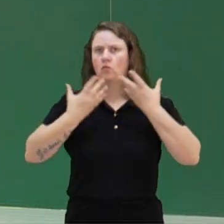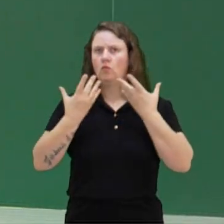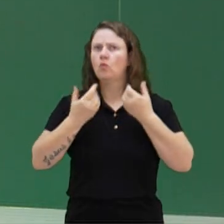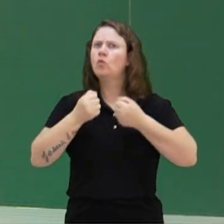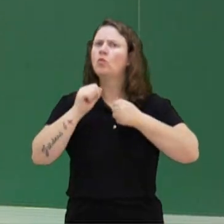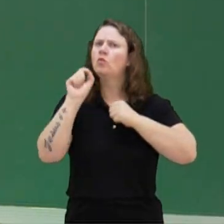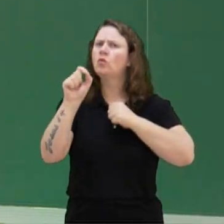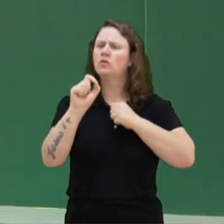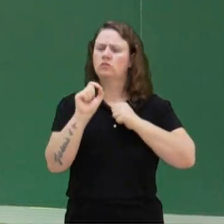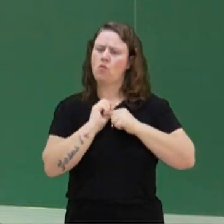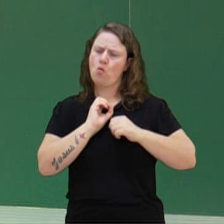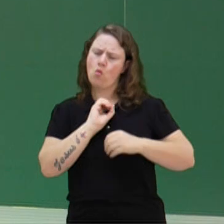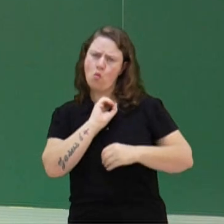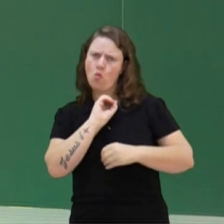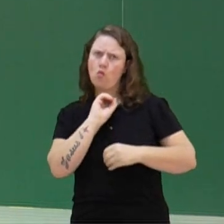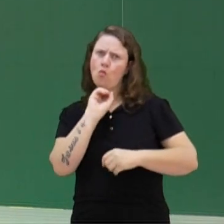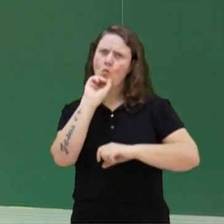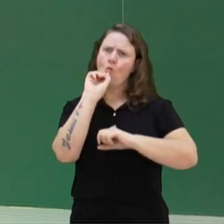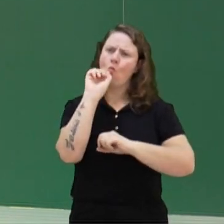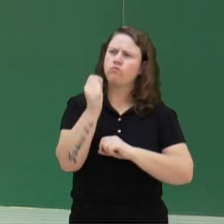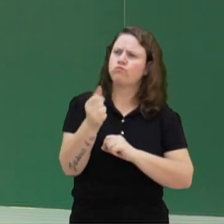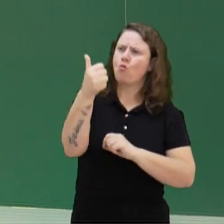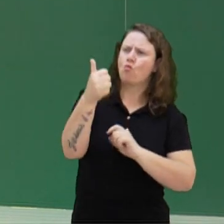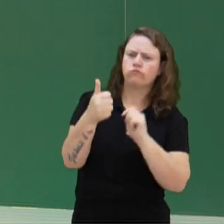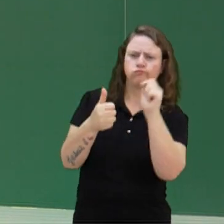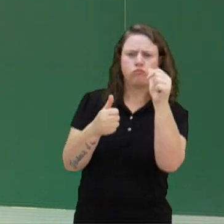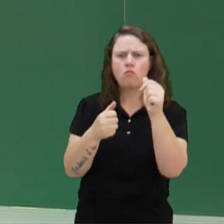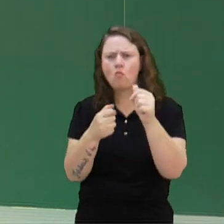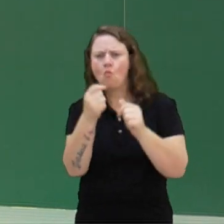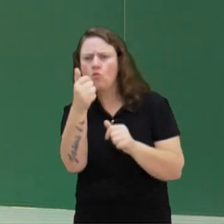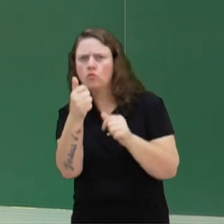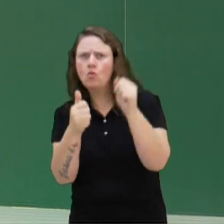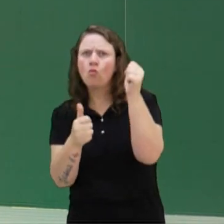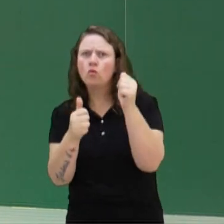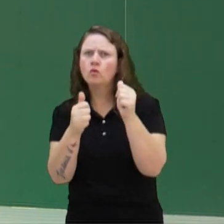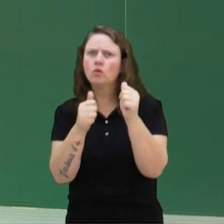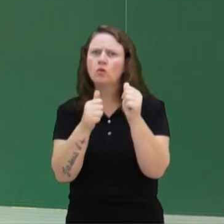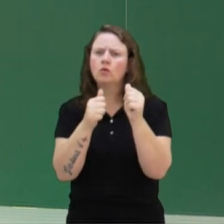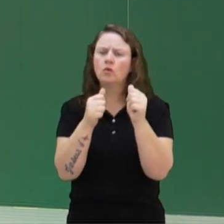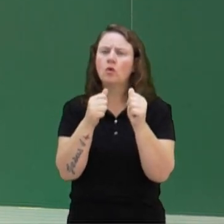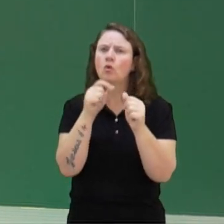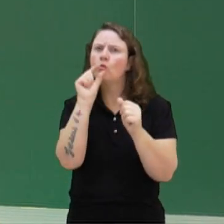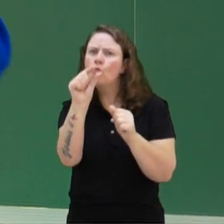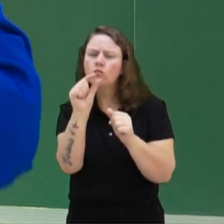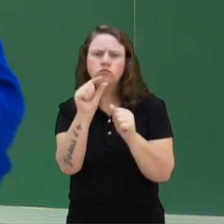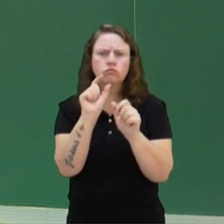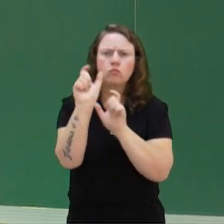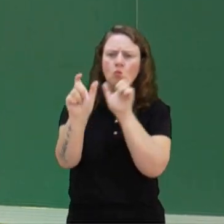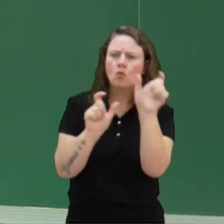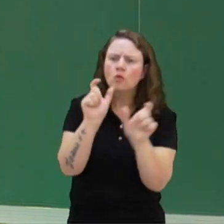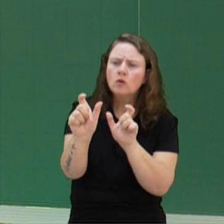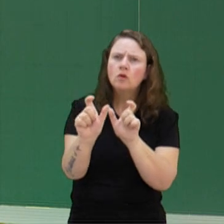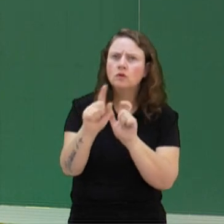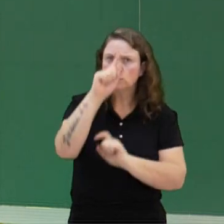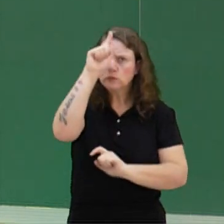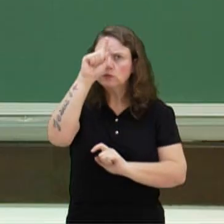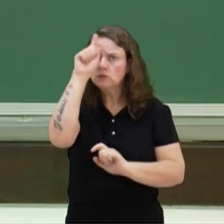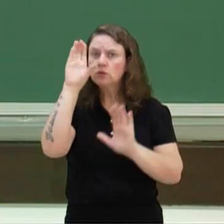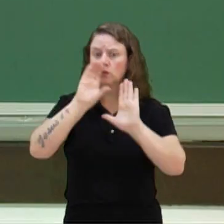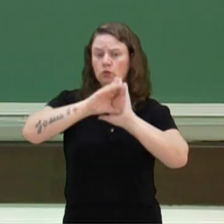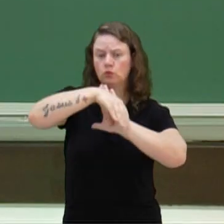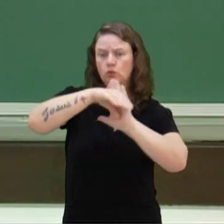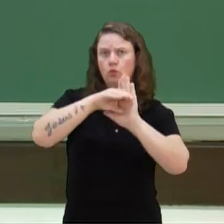que são, então, o quê? Poucas palavras ali para dar uma ideia de um conceito que vocês já